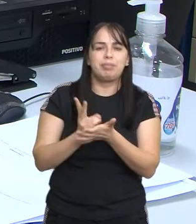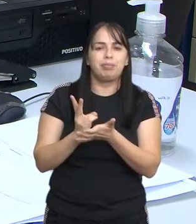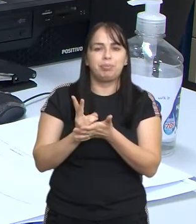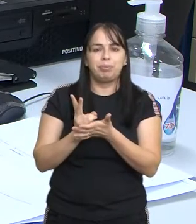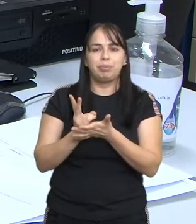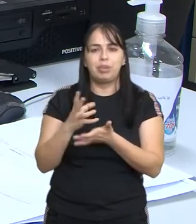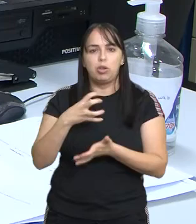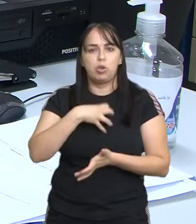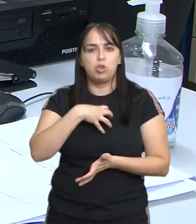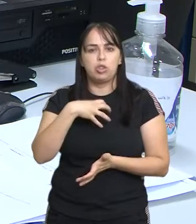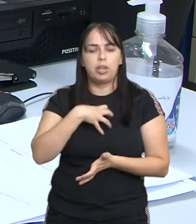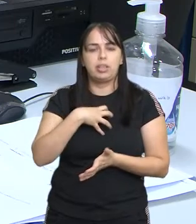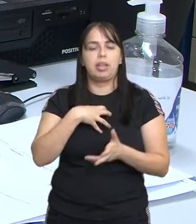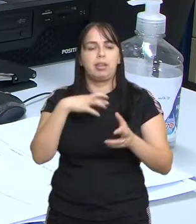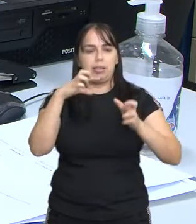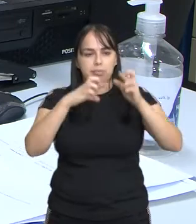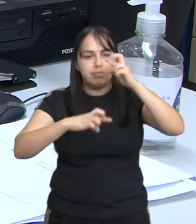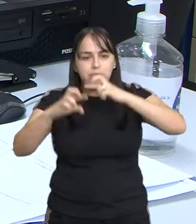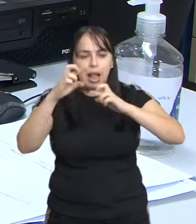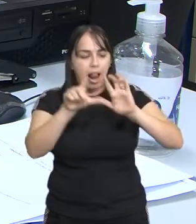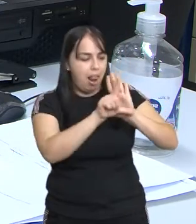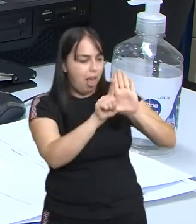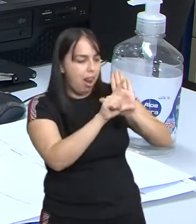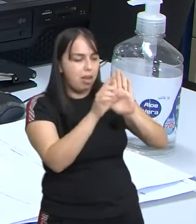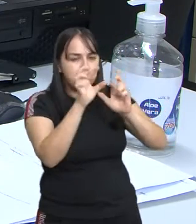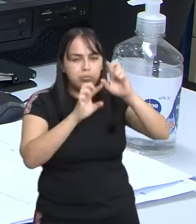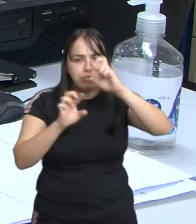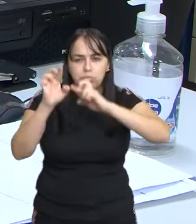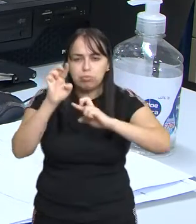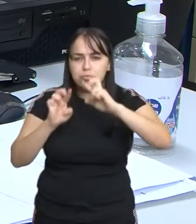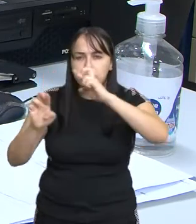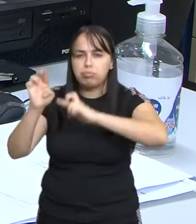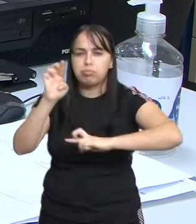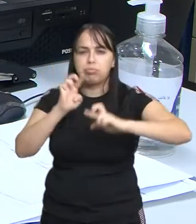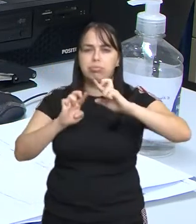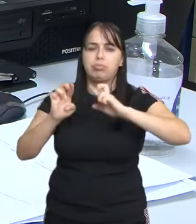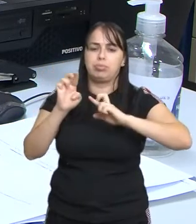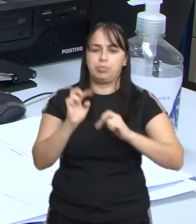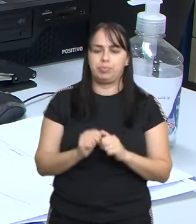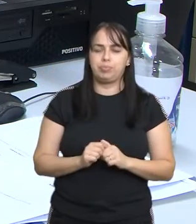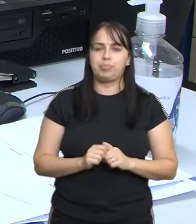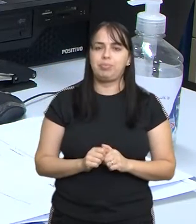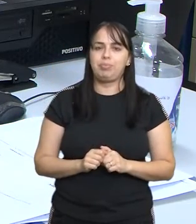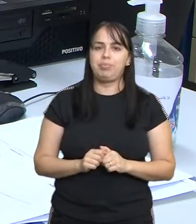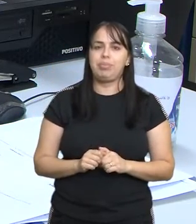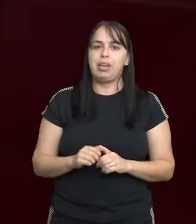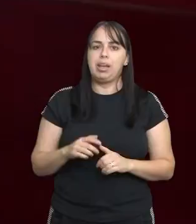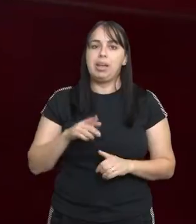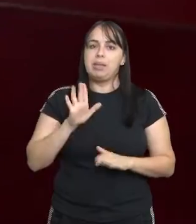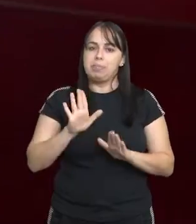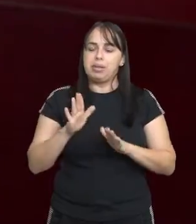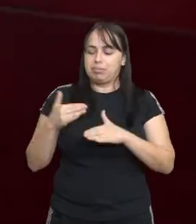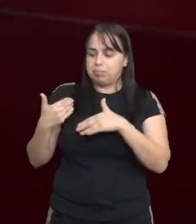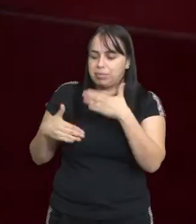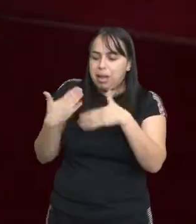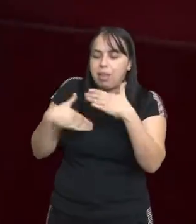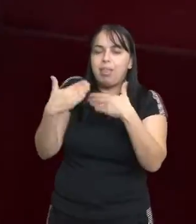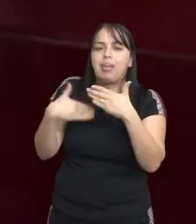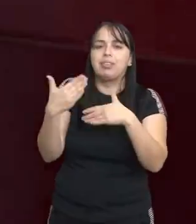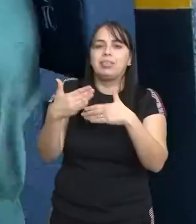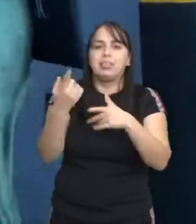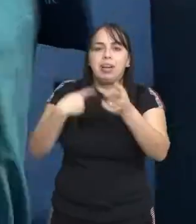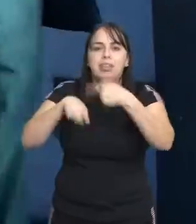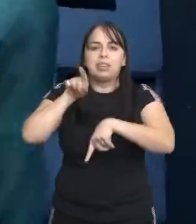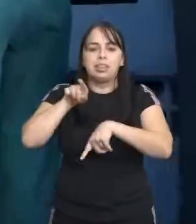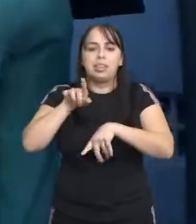né, de uma maneira que você tem que fiscalizar, né, o órgão público, né, a administração pública. E mesmo com os